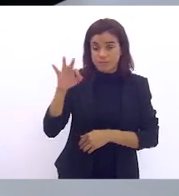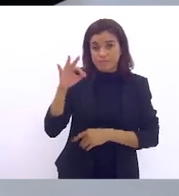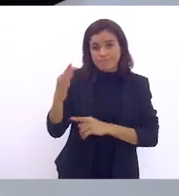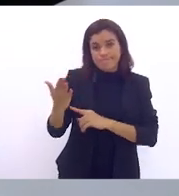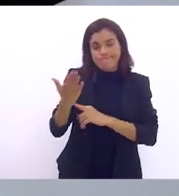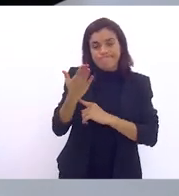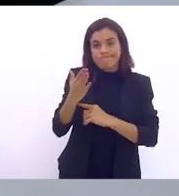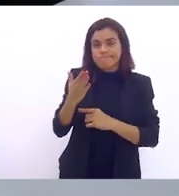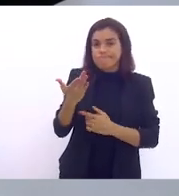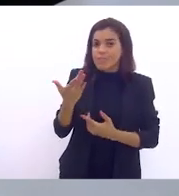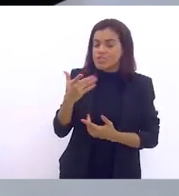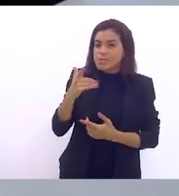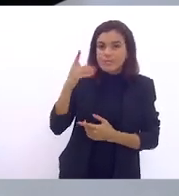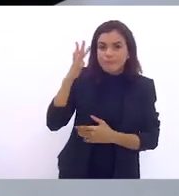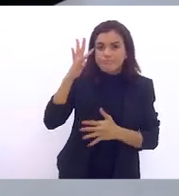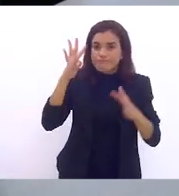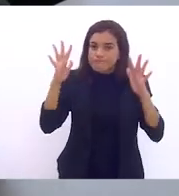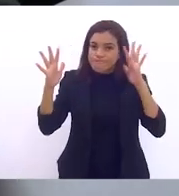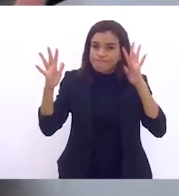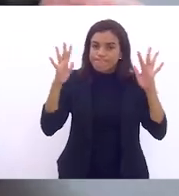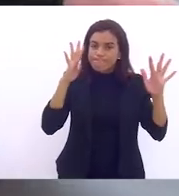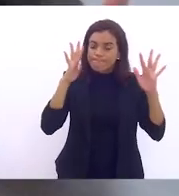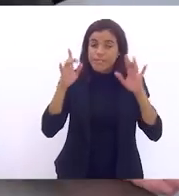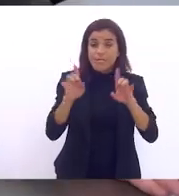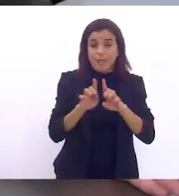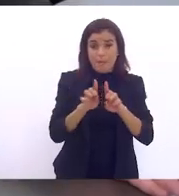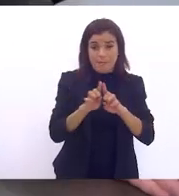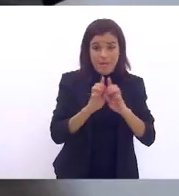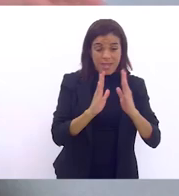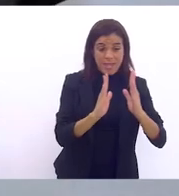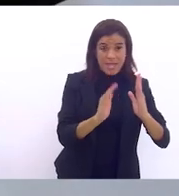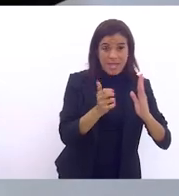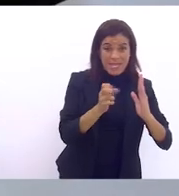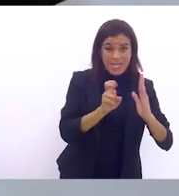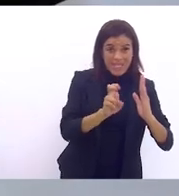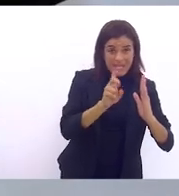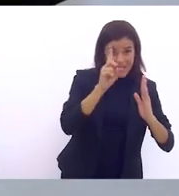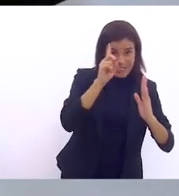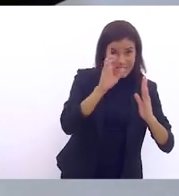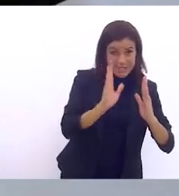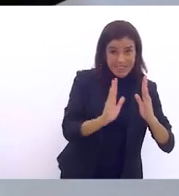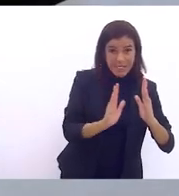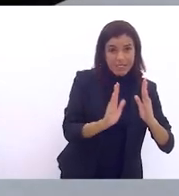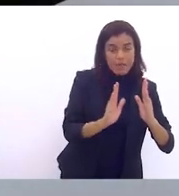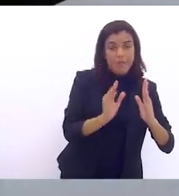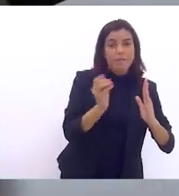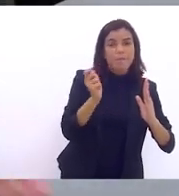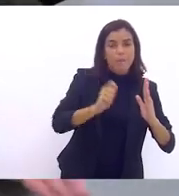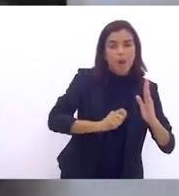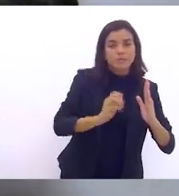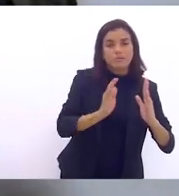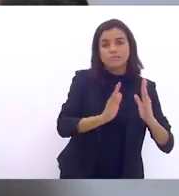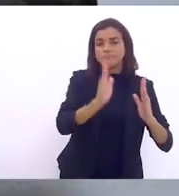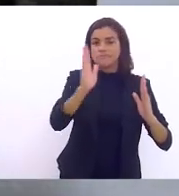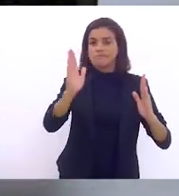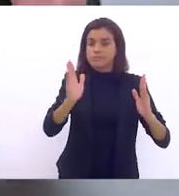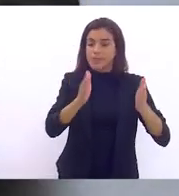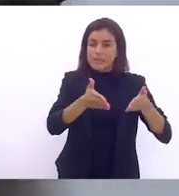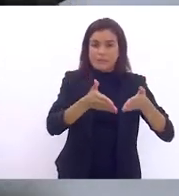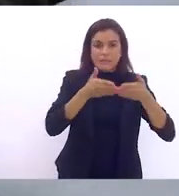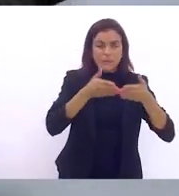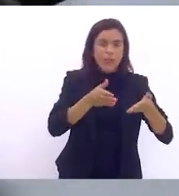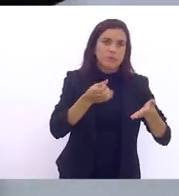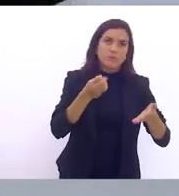a chegar a um consenso e que de uma data limite x até a data limite Y isso seja suspenso